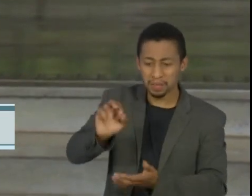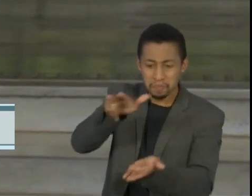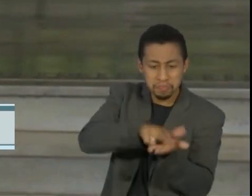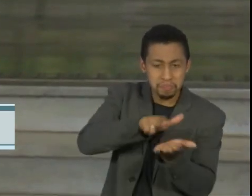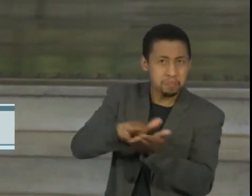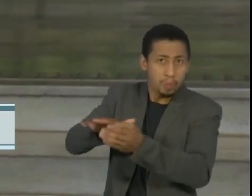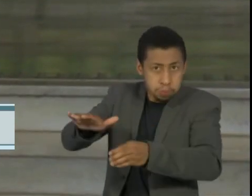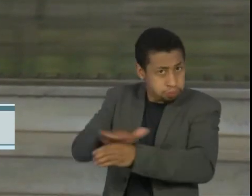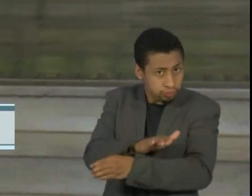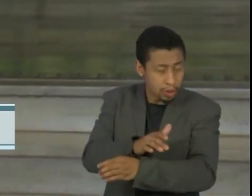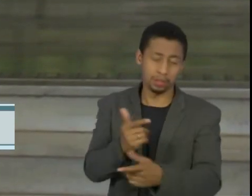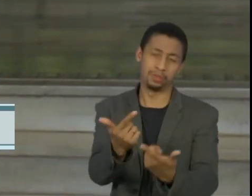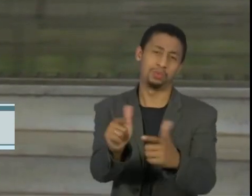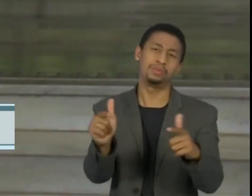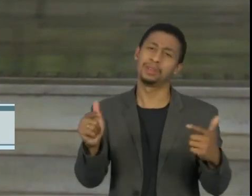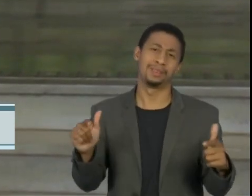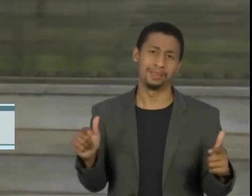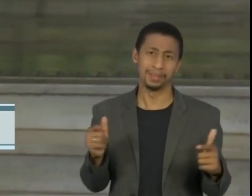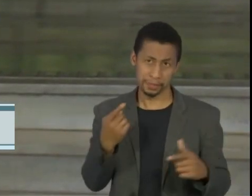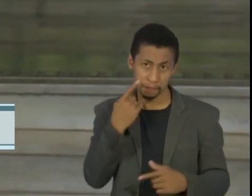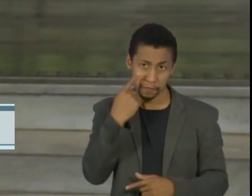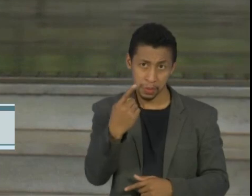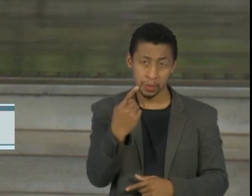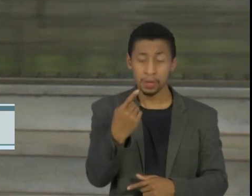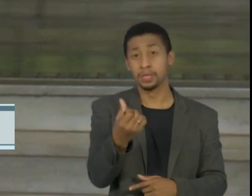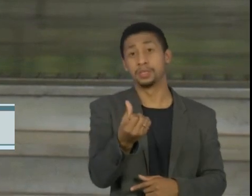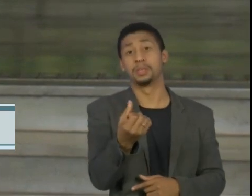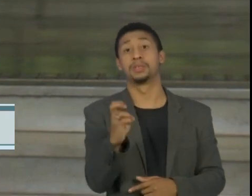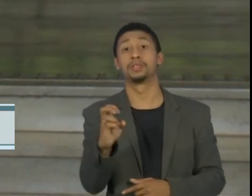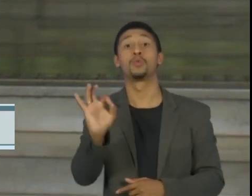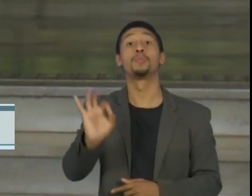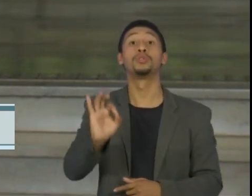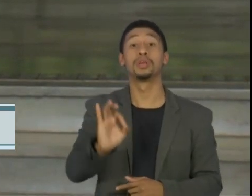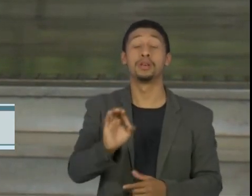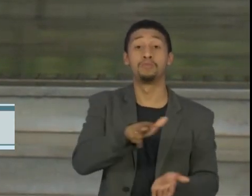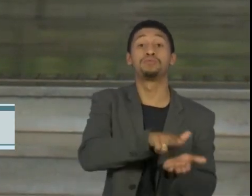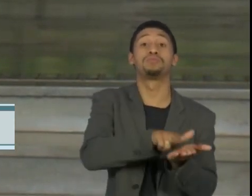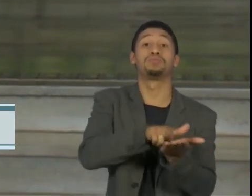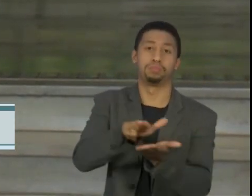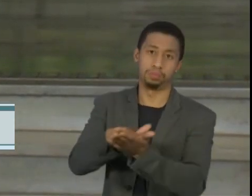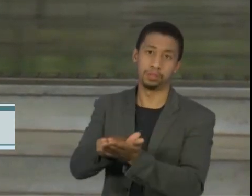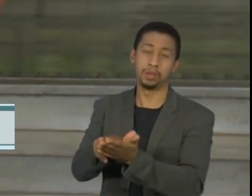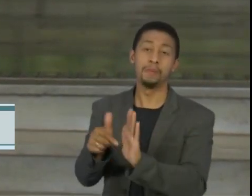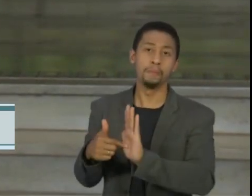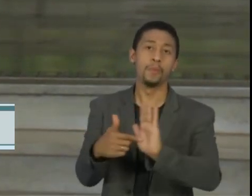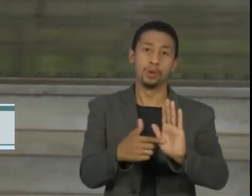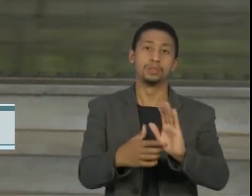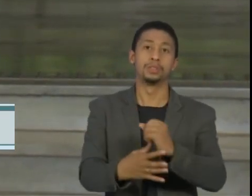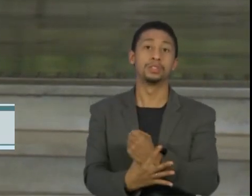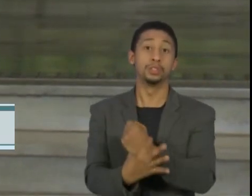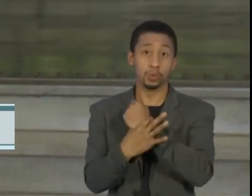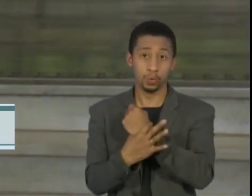do estado é, como você já viu, 65%. Isso nos dá também segurança no sistema de atendimento